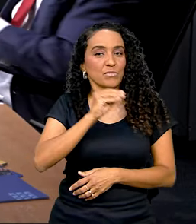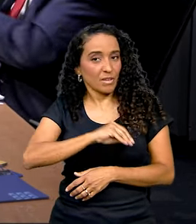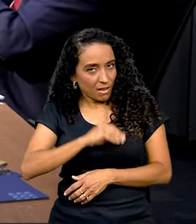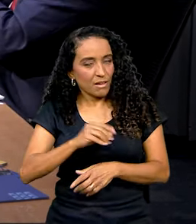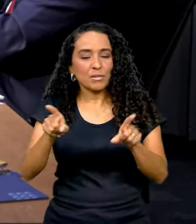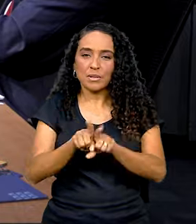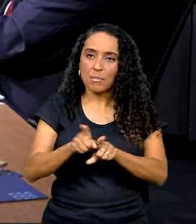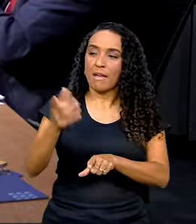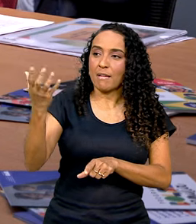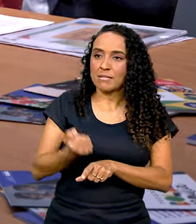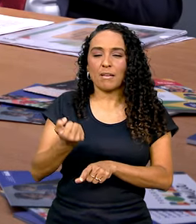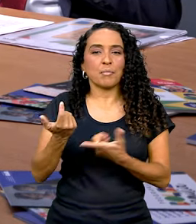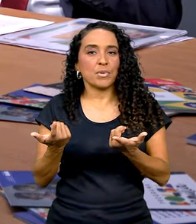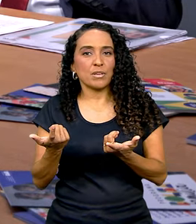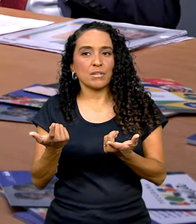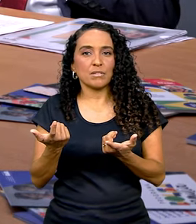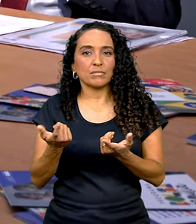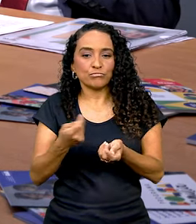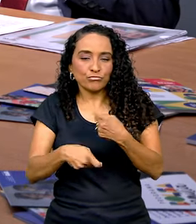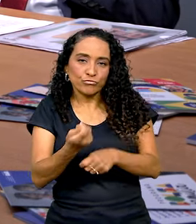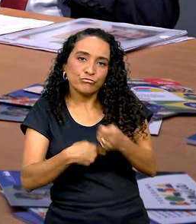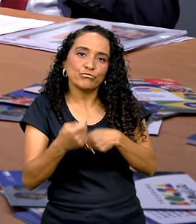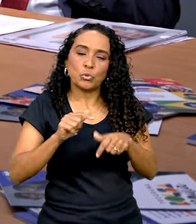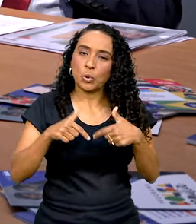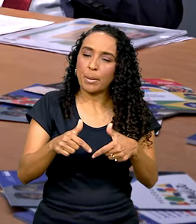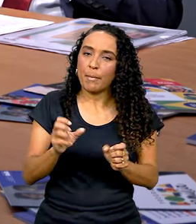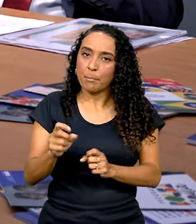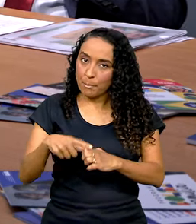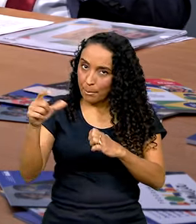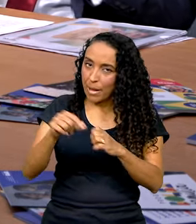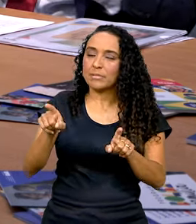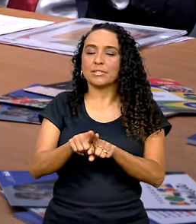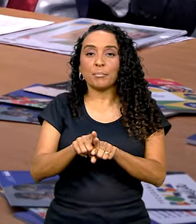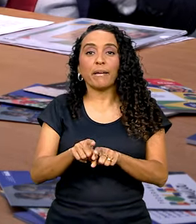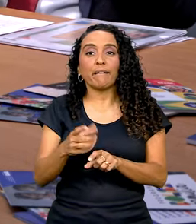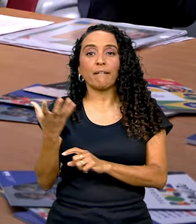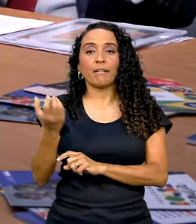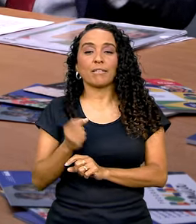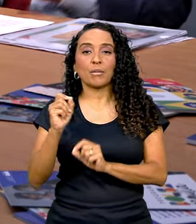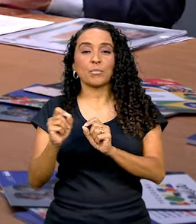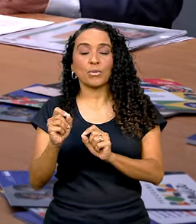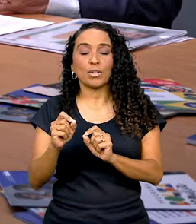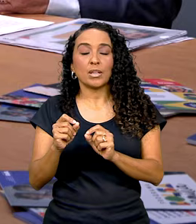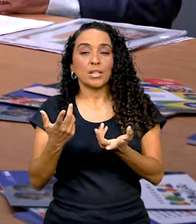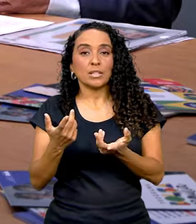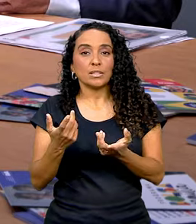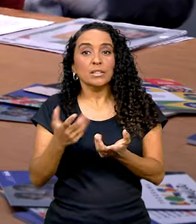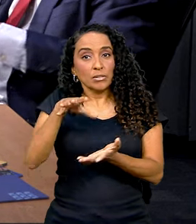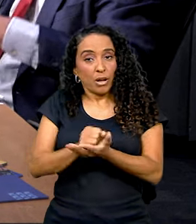salário recebe também ali o do seu negócio do seu empreendimento e eh não sai